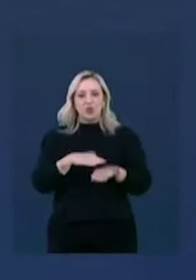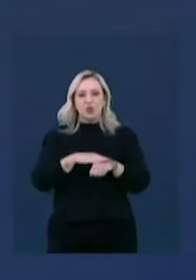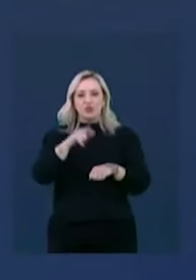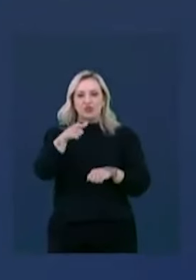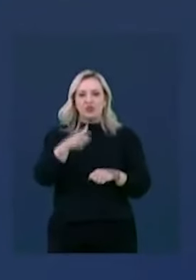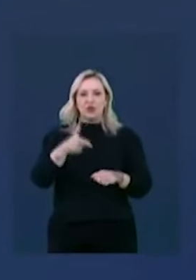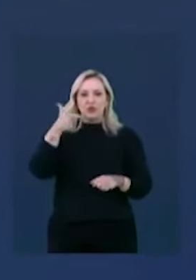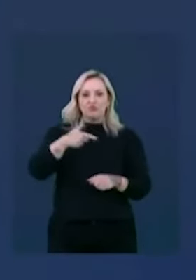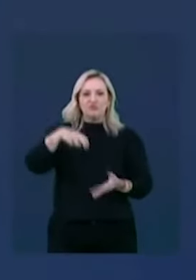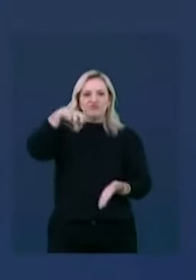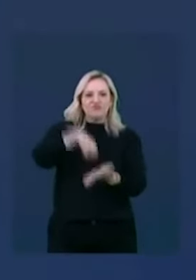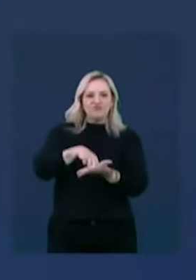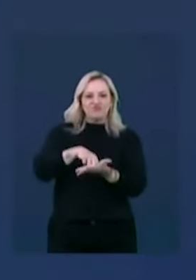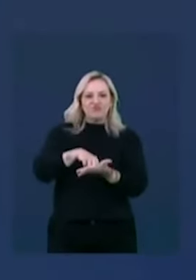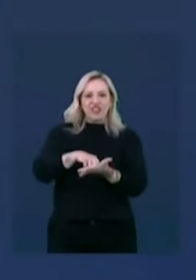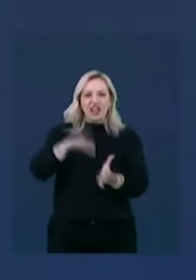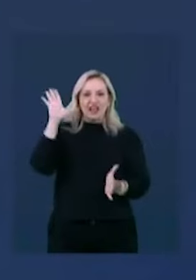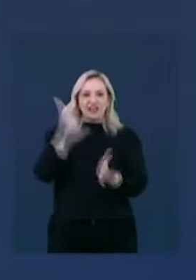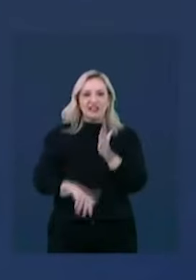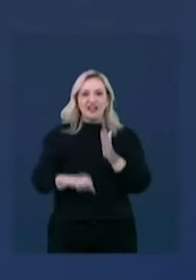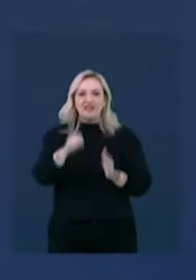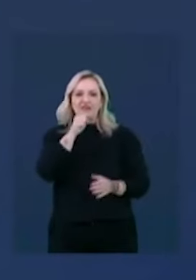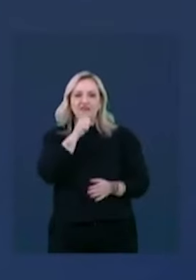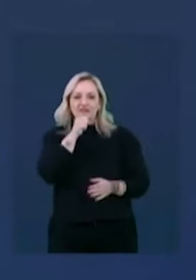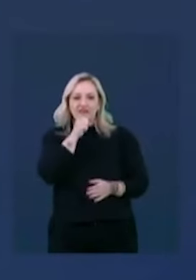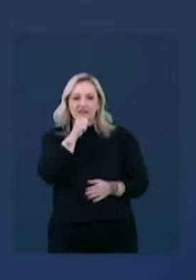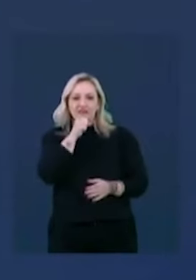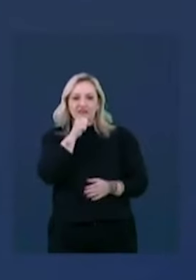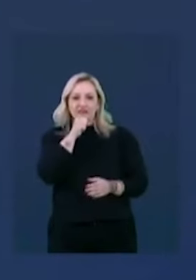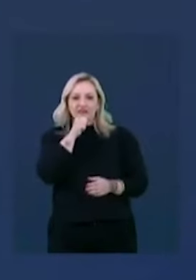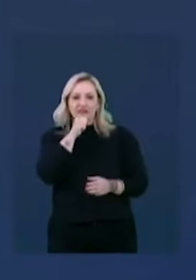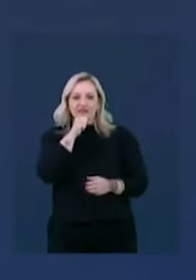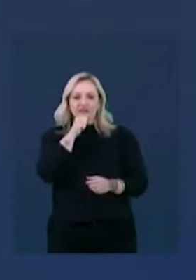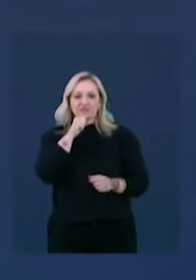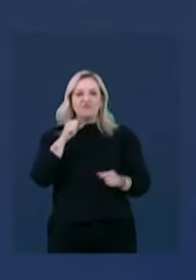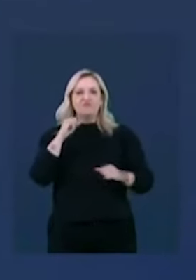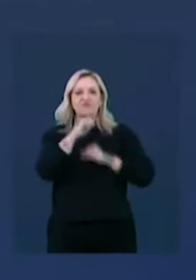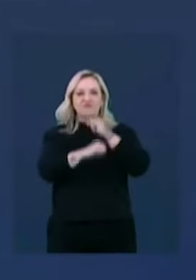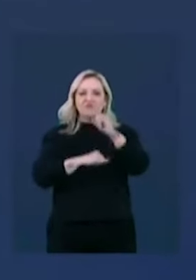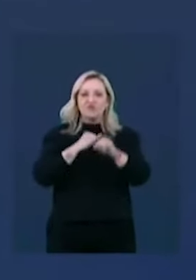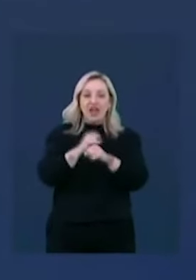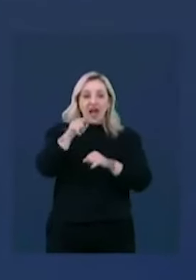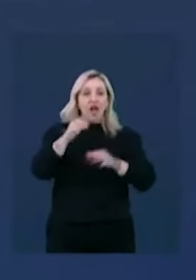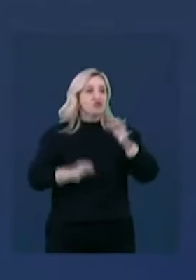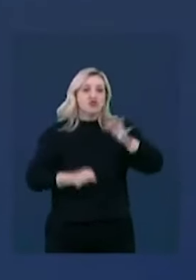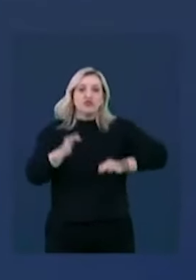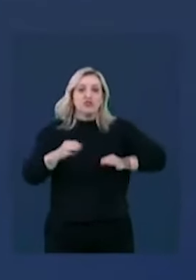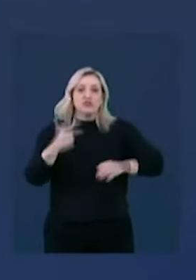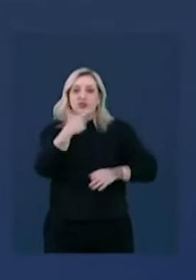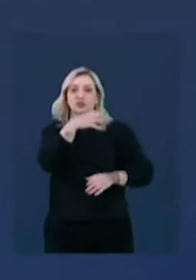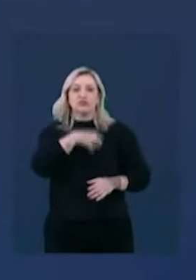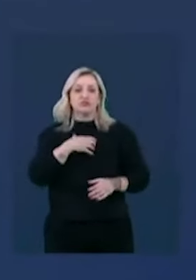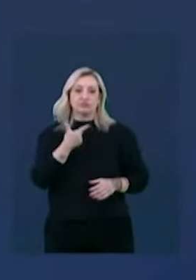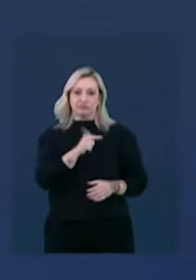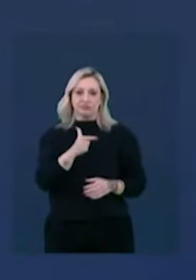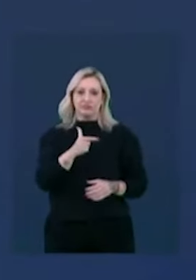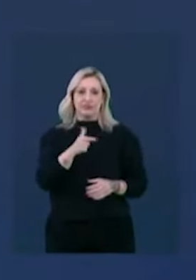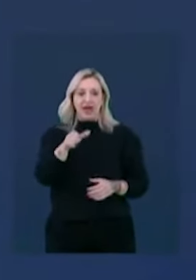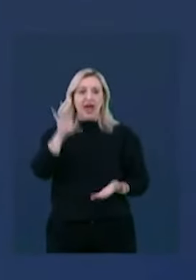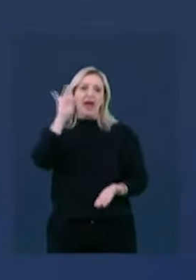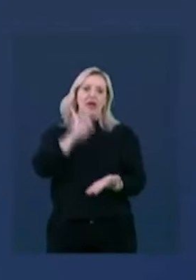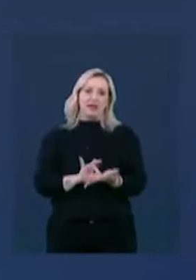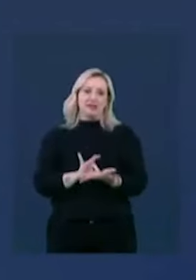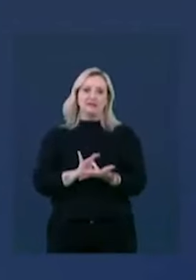bandido condenado ladrão de velinho virtual é a justiça não tem outro caminho Essa é